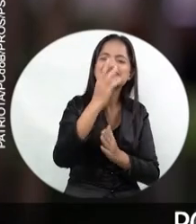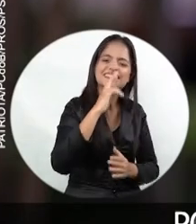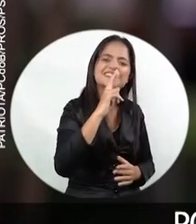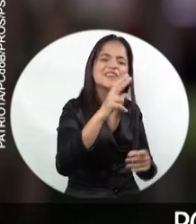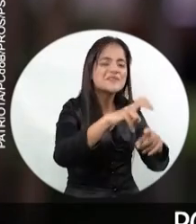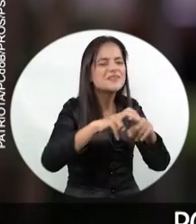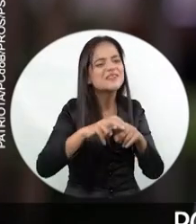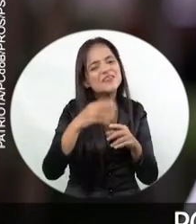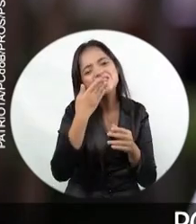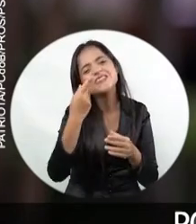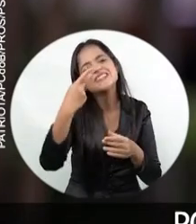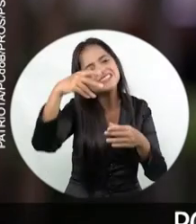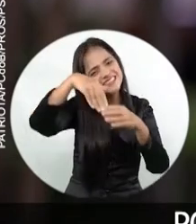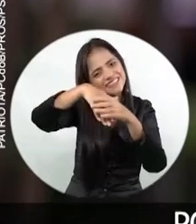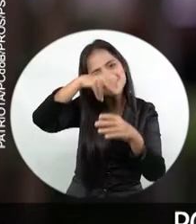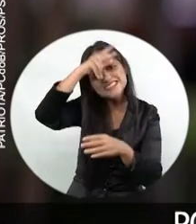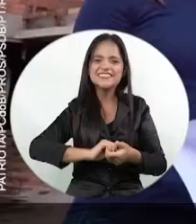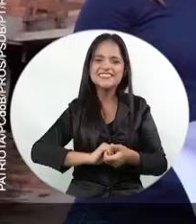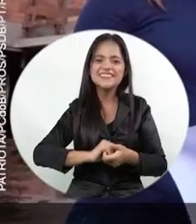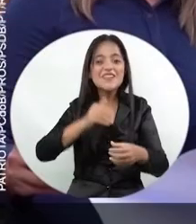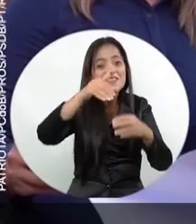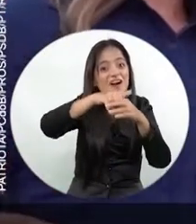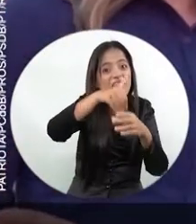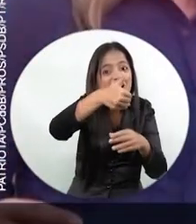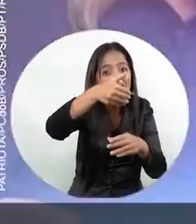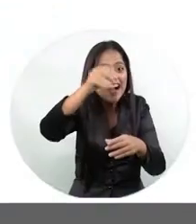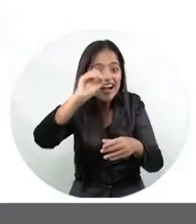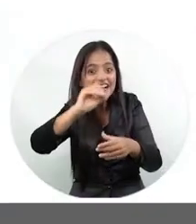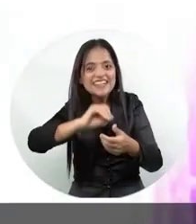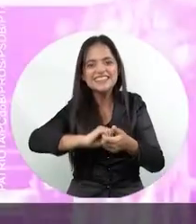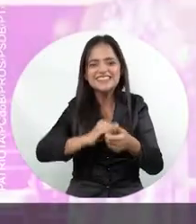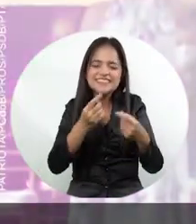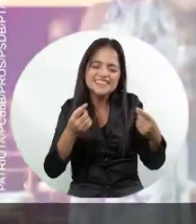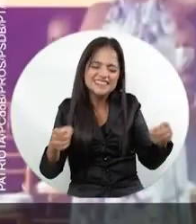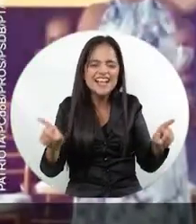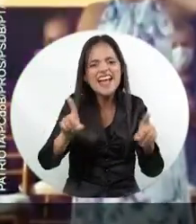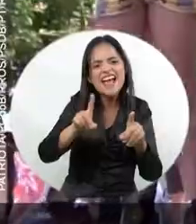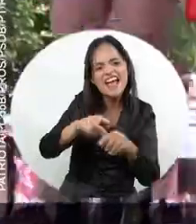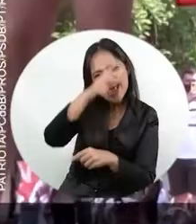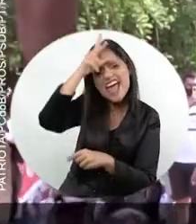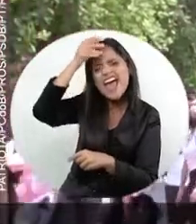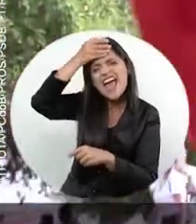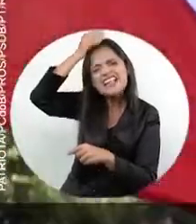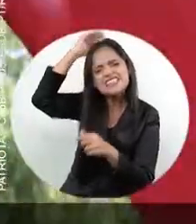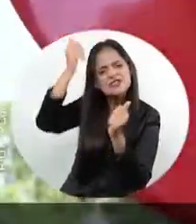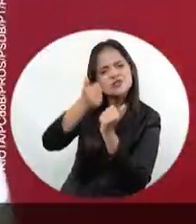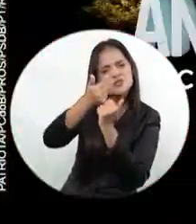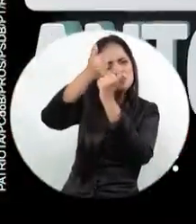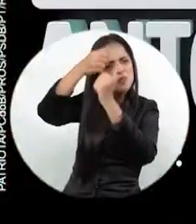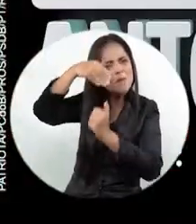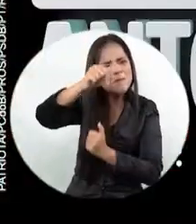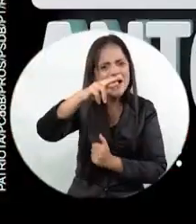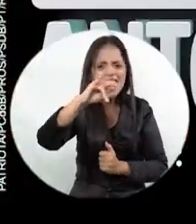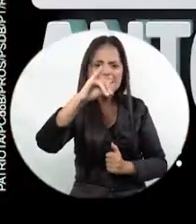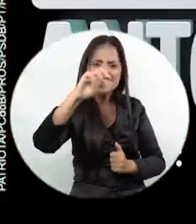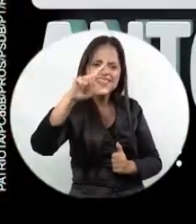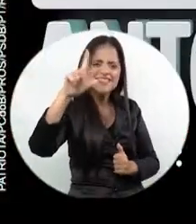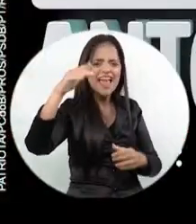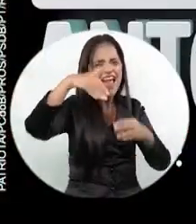isso, eu peço seu voto para a prefeita. Voto no Zé! É Zé! E doutora Maricel!